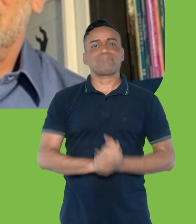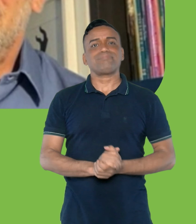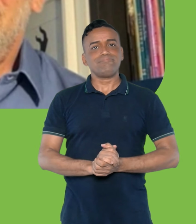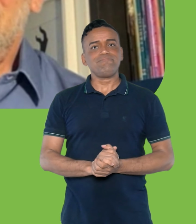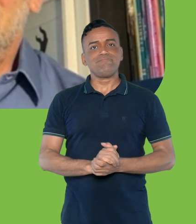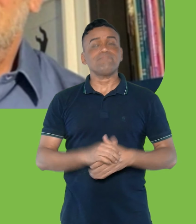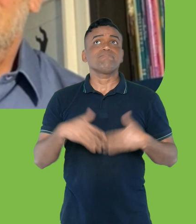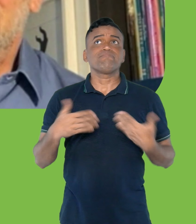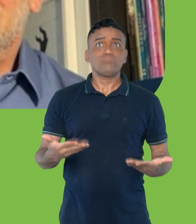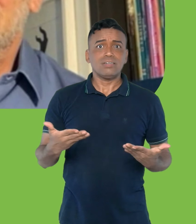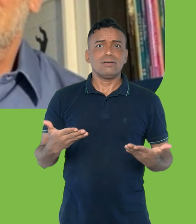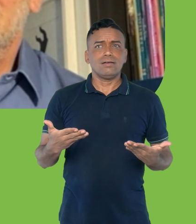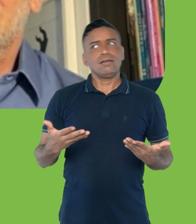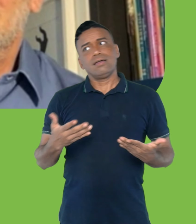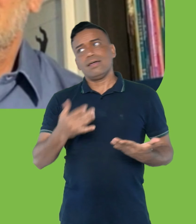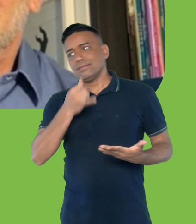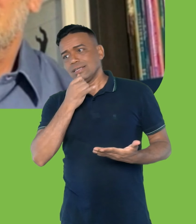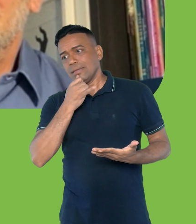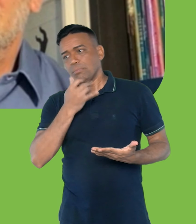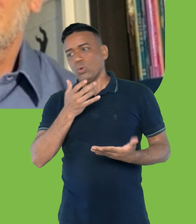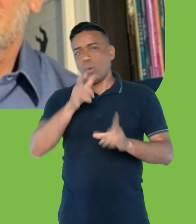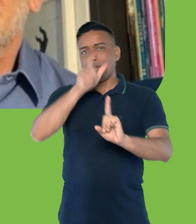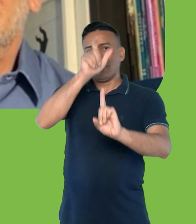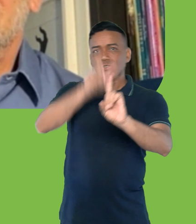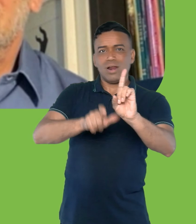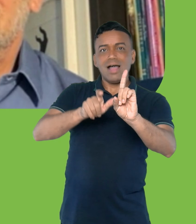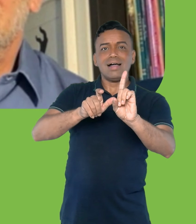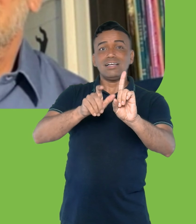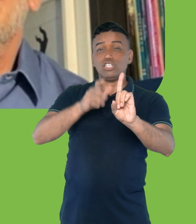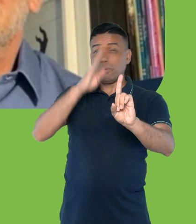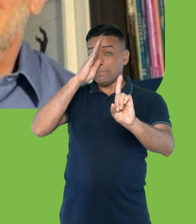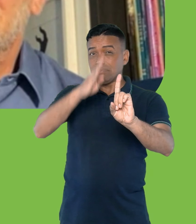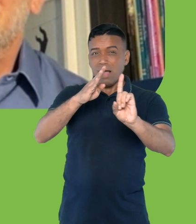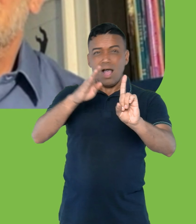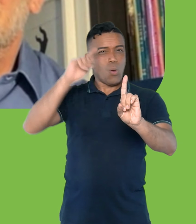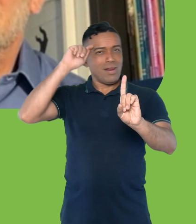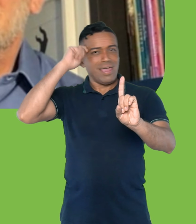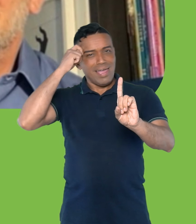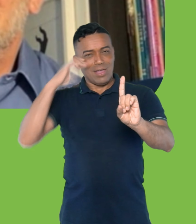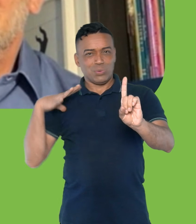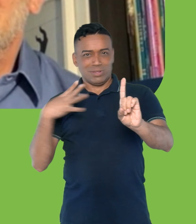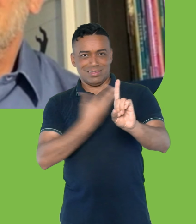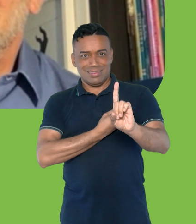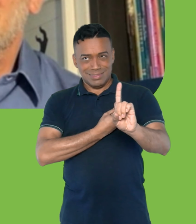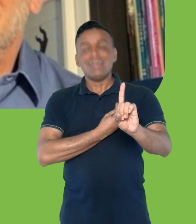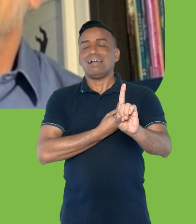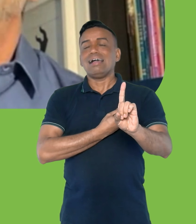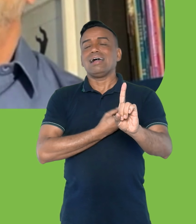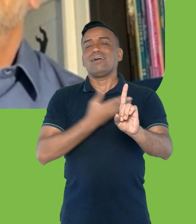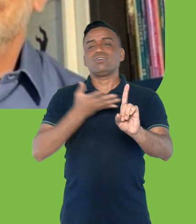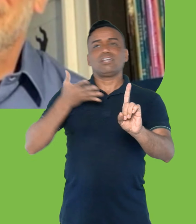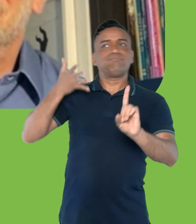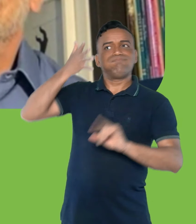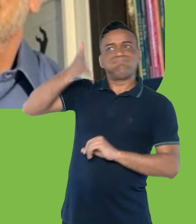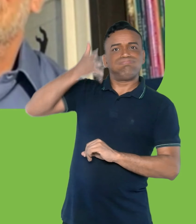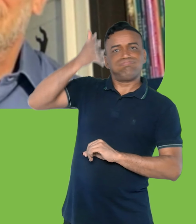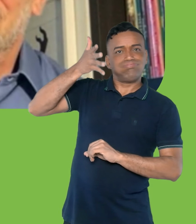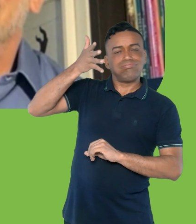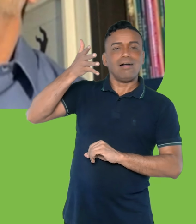além do personagem principal, né, você traz também a fala, né, em